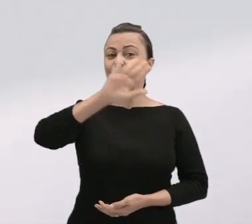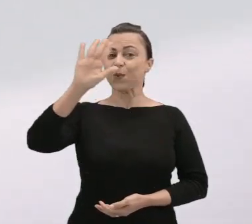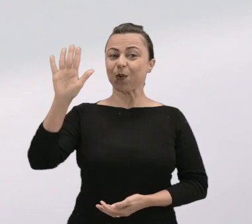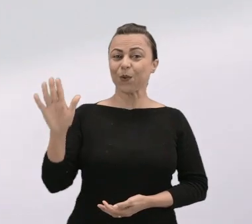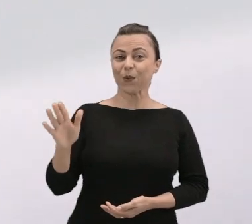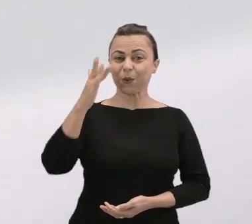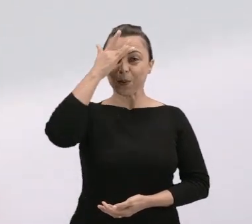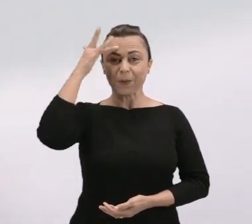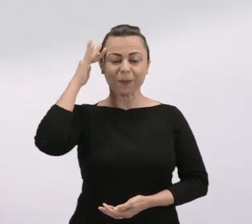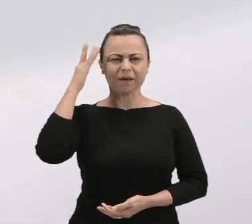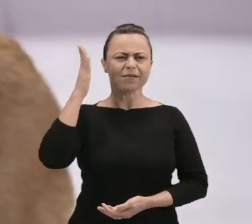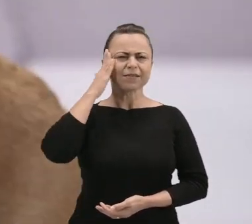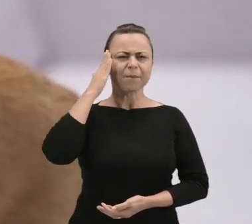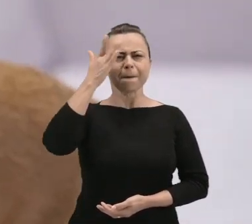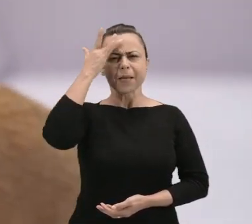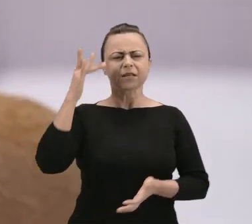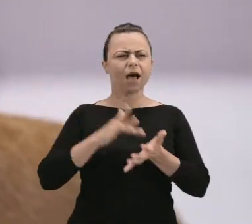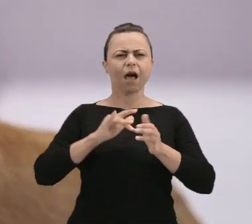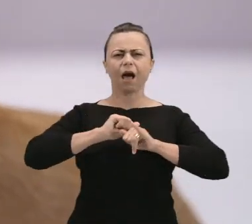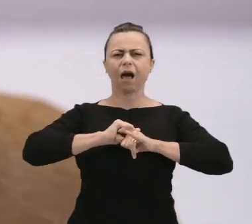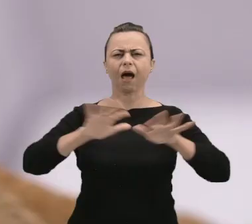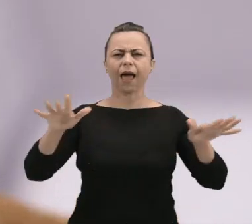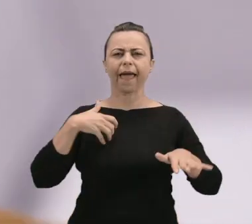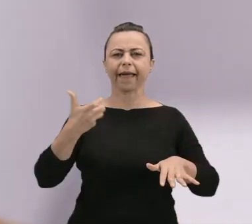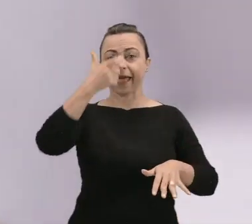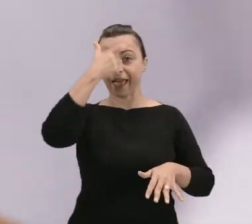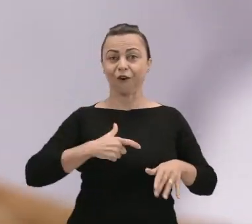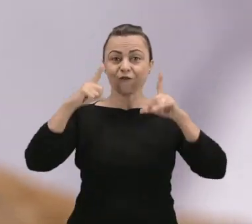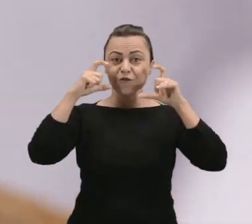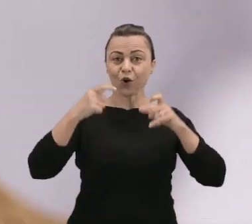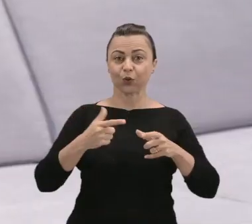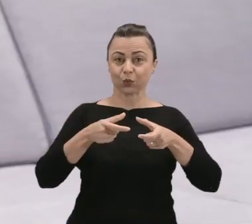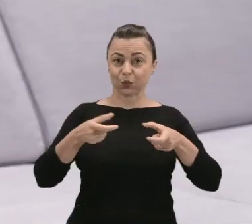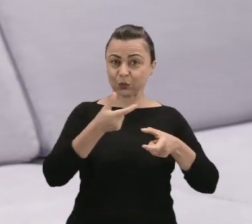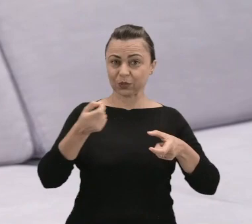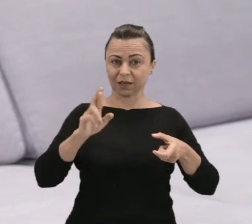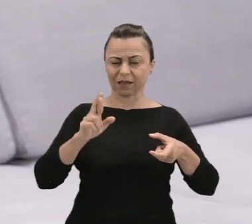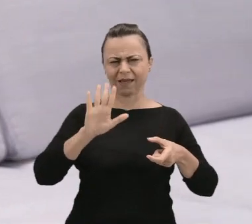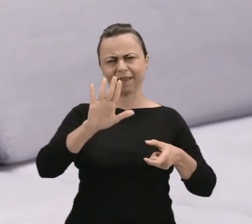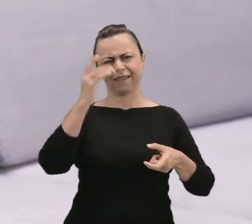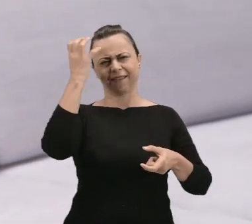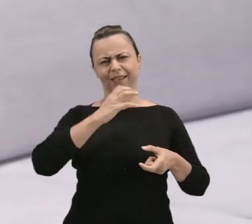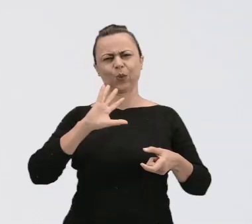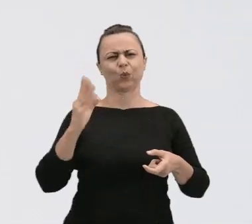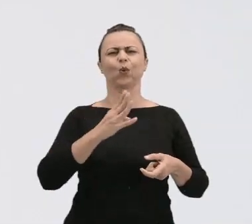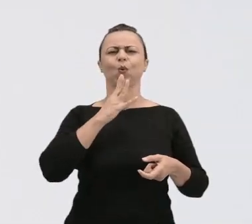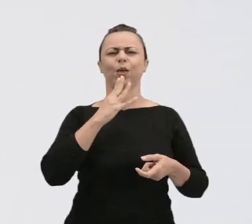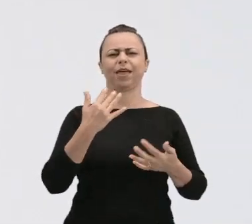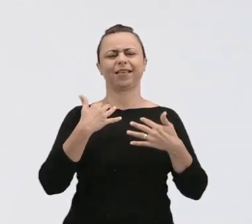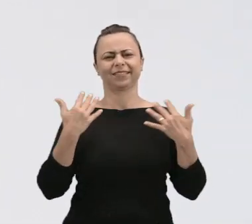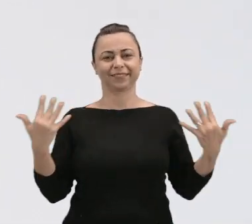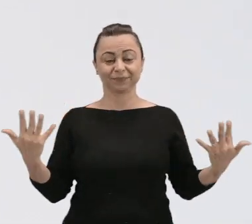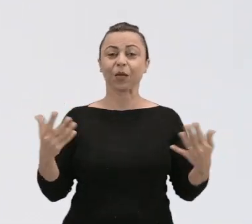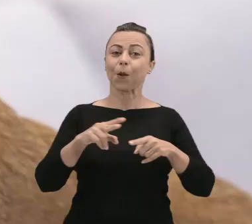Oi, pessoal. Eu fiquei sabendo de uma campanha pedindo a minha foto na cédula de R$200. Mas, gente, pra ser sincero, todo mundo já me conhece,